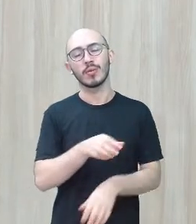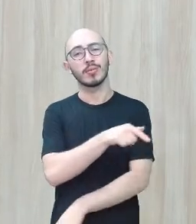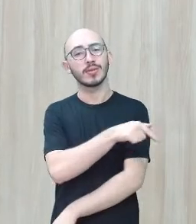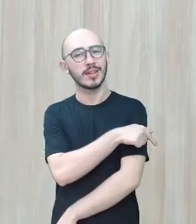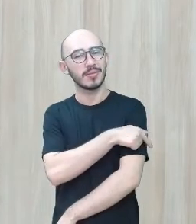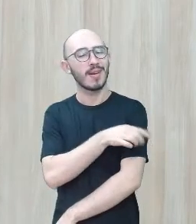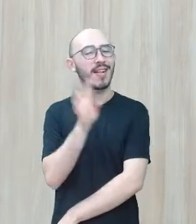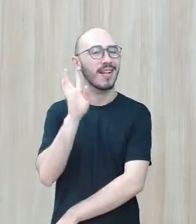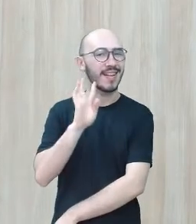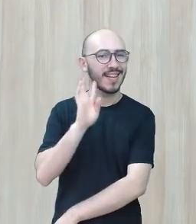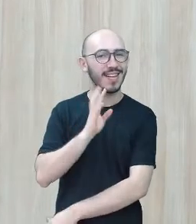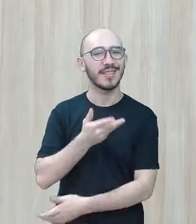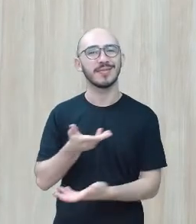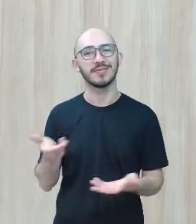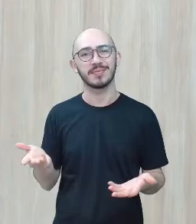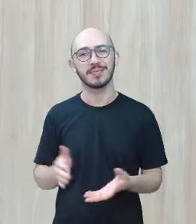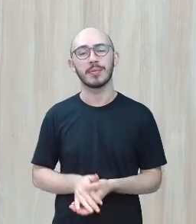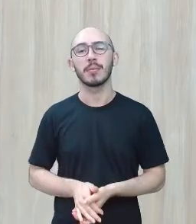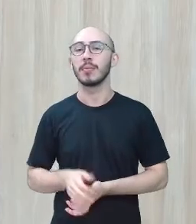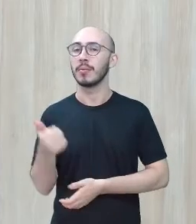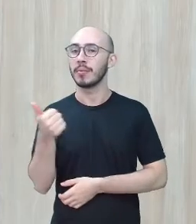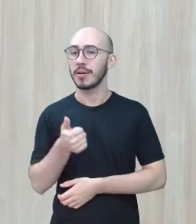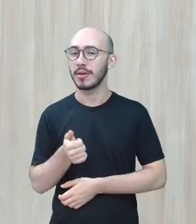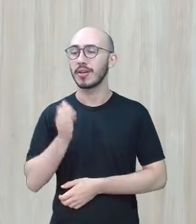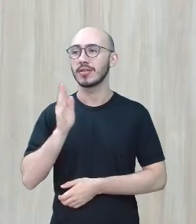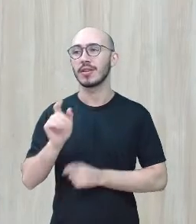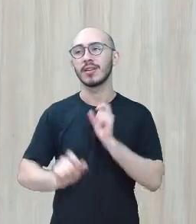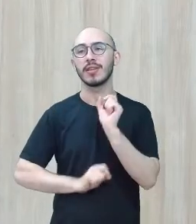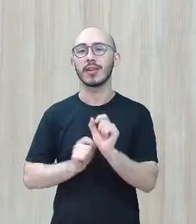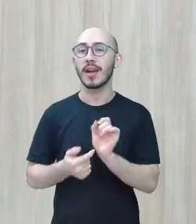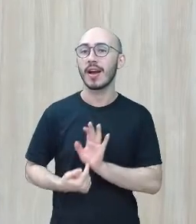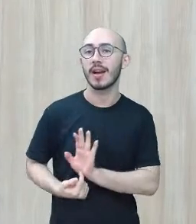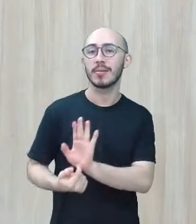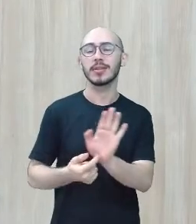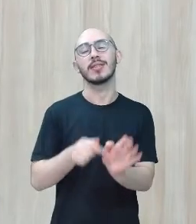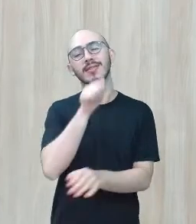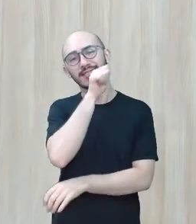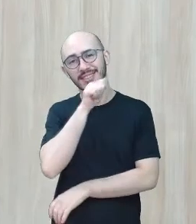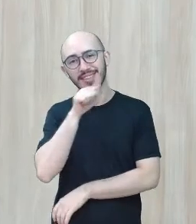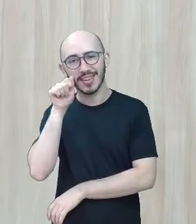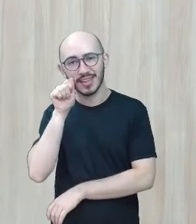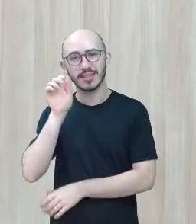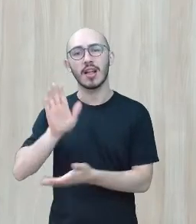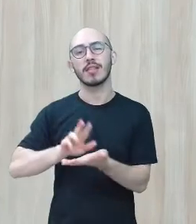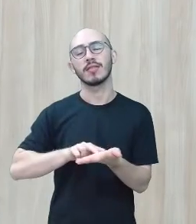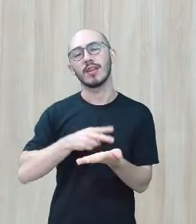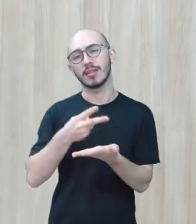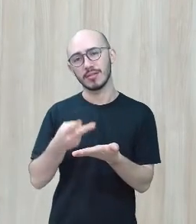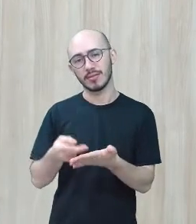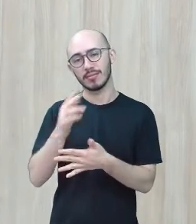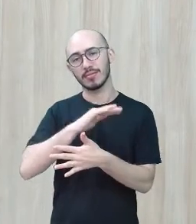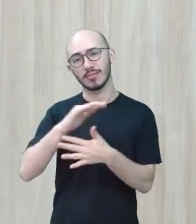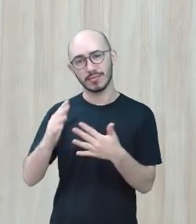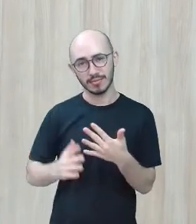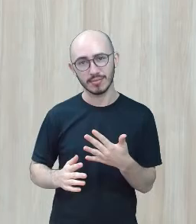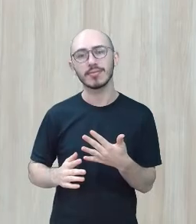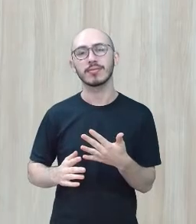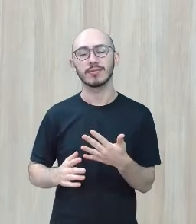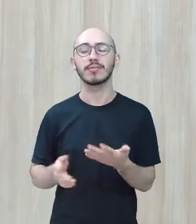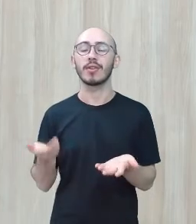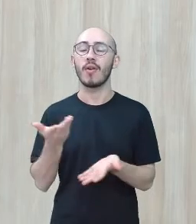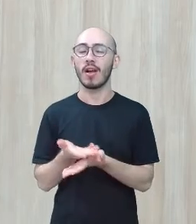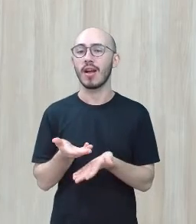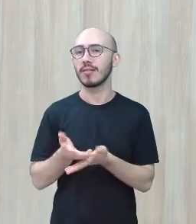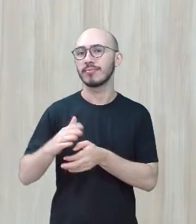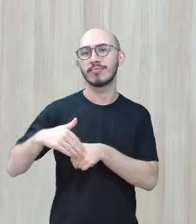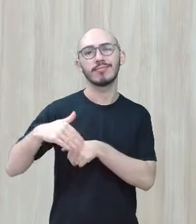que legal! Primeiro, gostaria, como sempre, de apresentar Anderson, que fará nossa tradução para Libras, o que torna a nossa